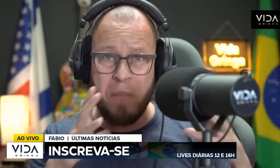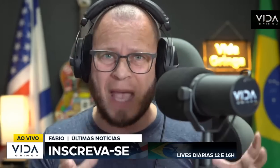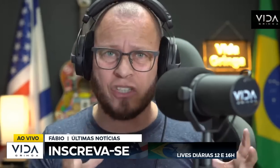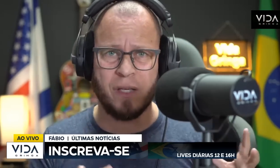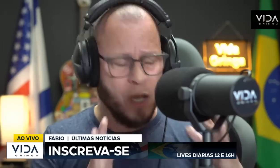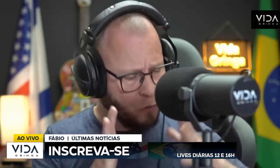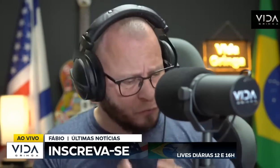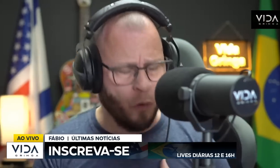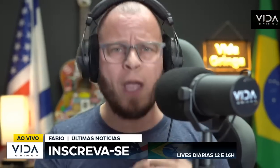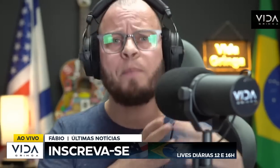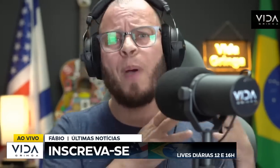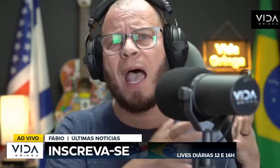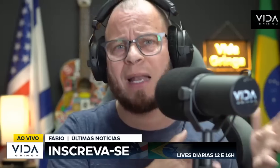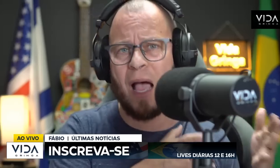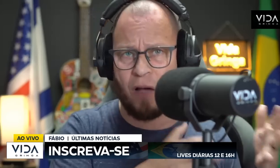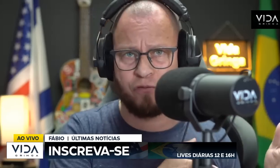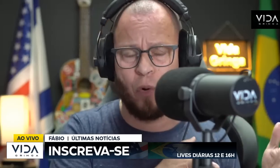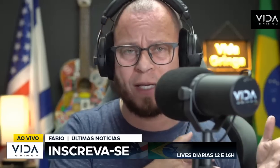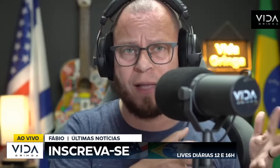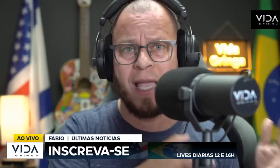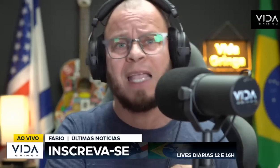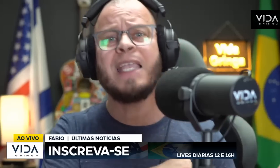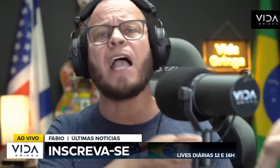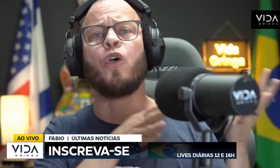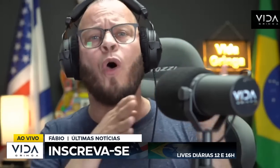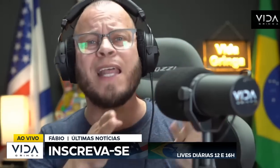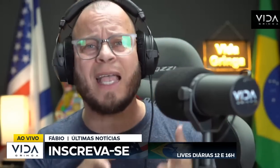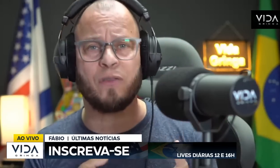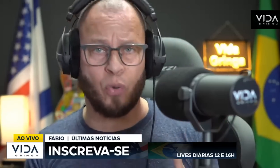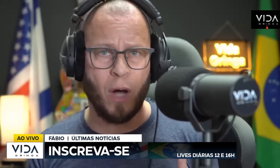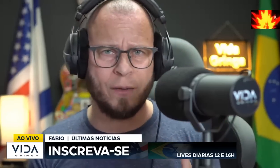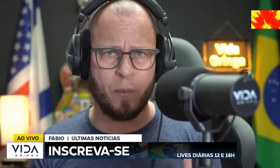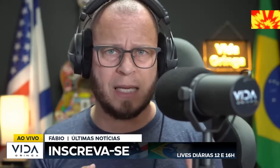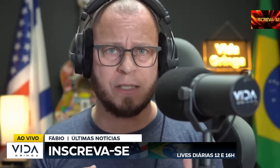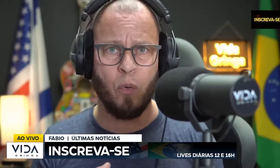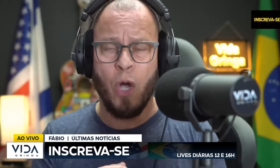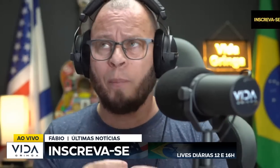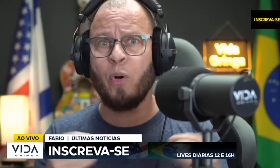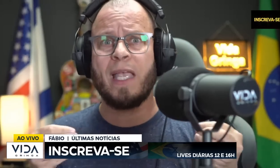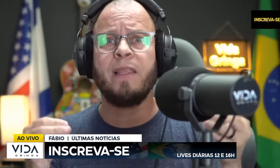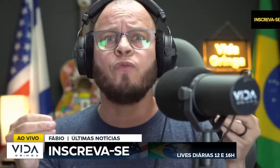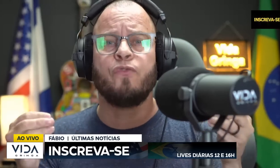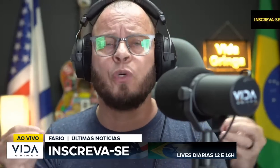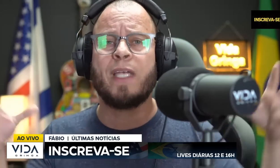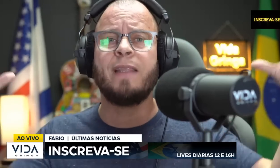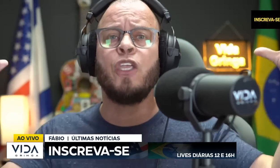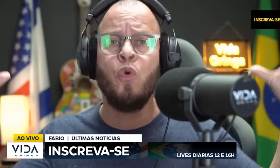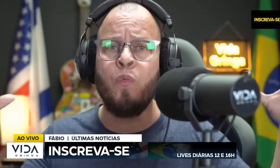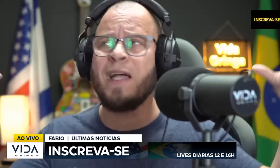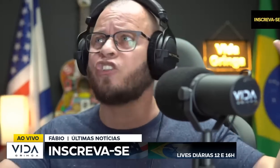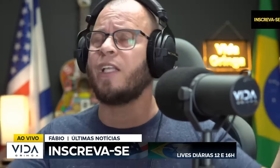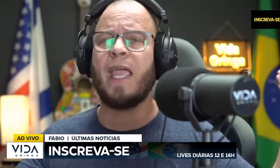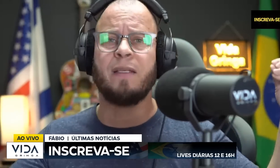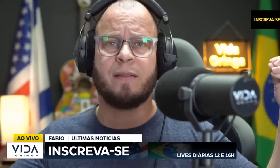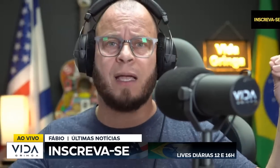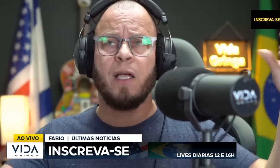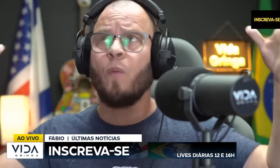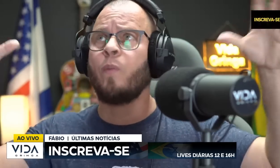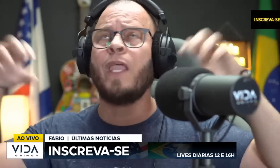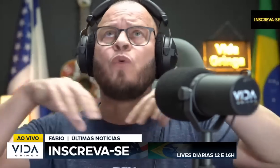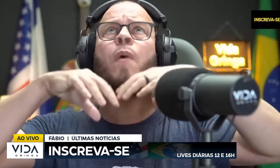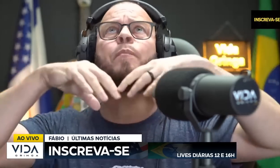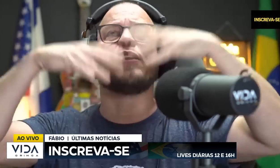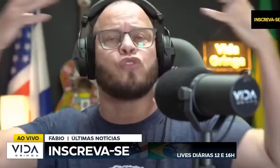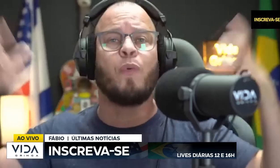Jogada de mestre foi para a Flórida e agora retorna ao Brasil porque não viu que nenhuma direita